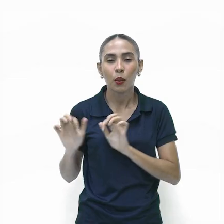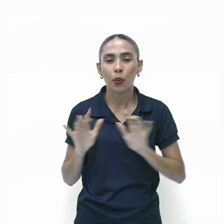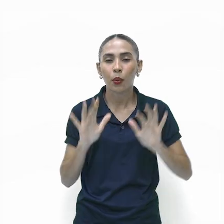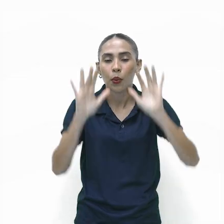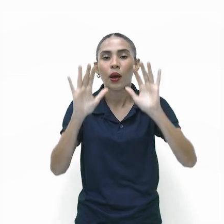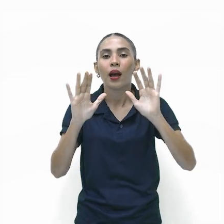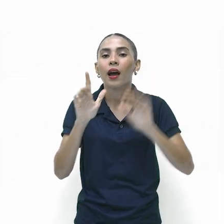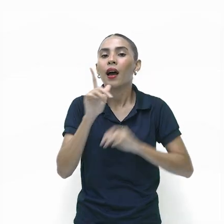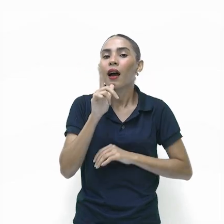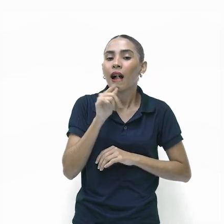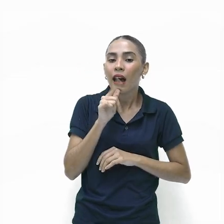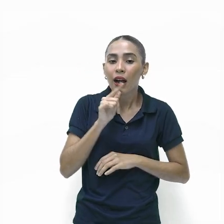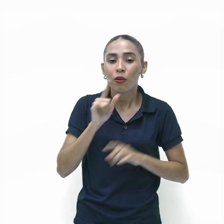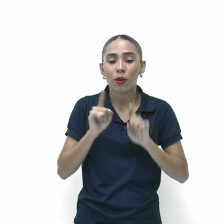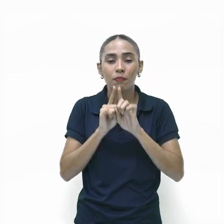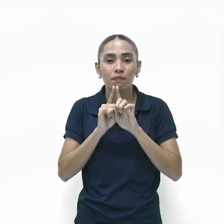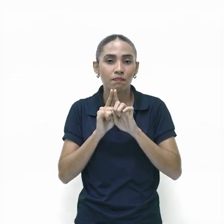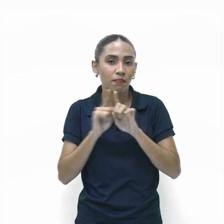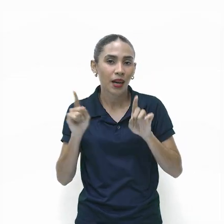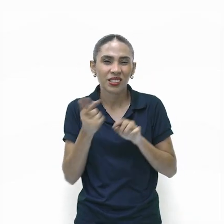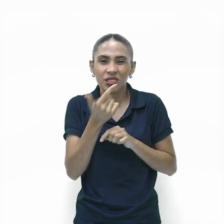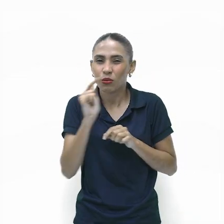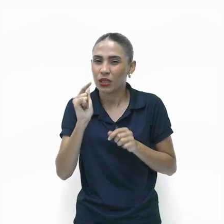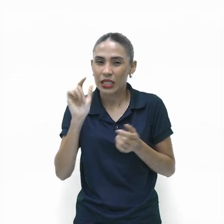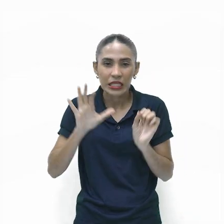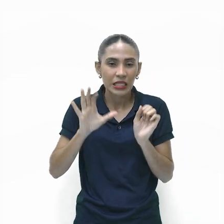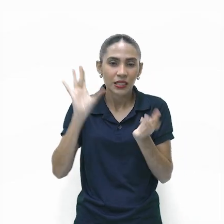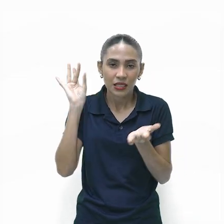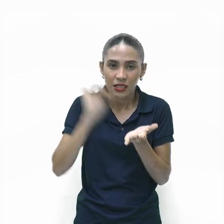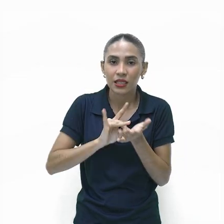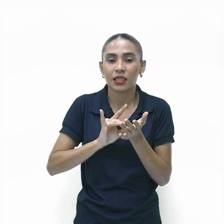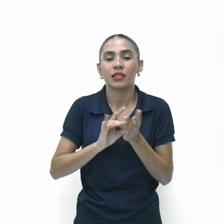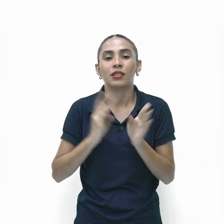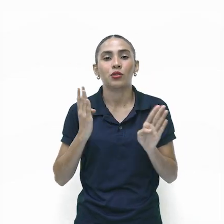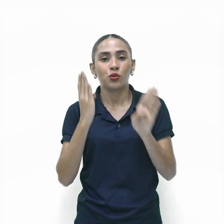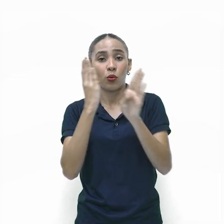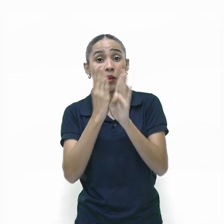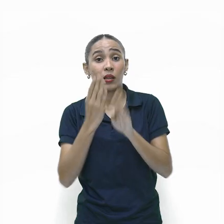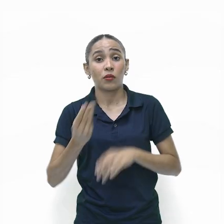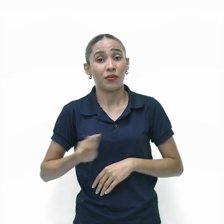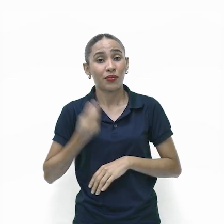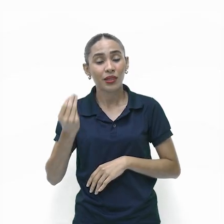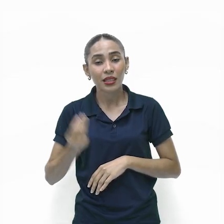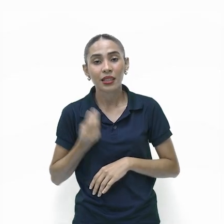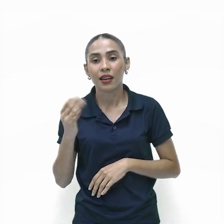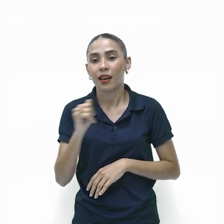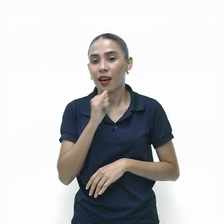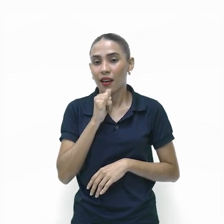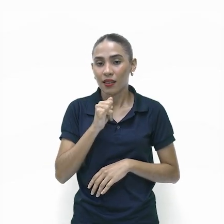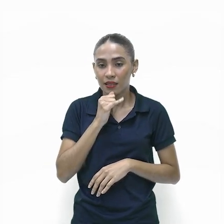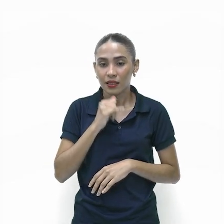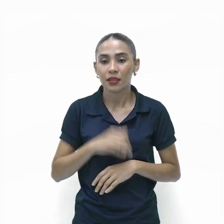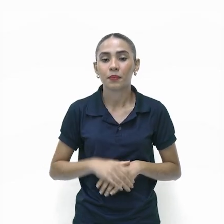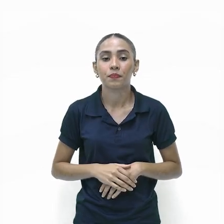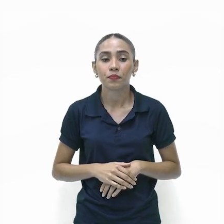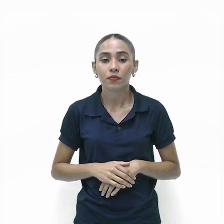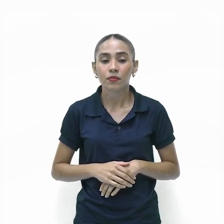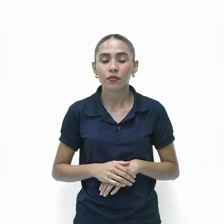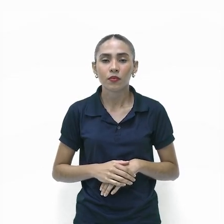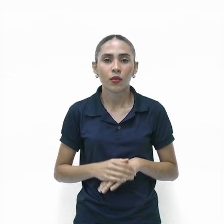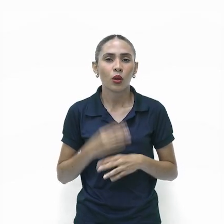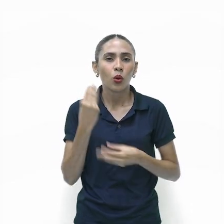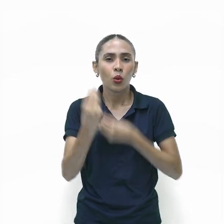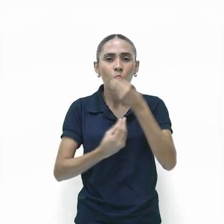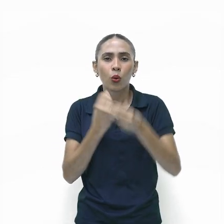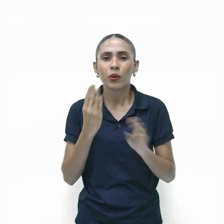de água já foi descoberta, mas nenhuma, com certeza, descoberta de ter vida ainda, né?